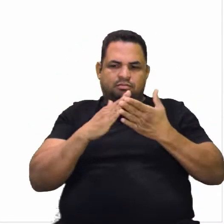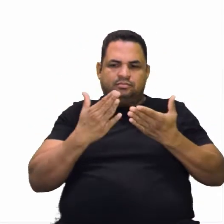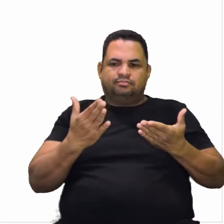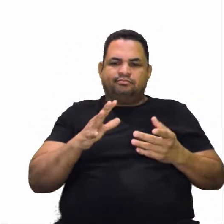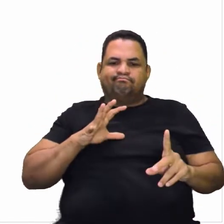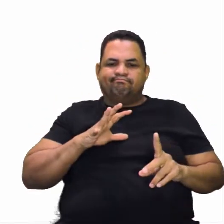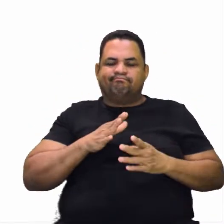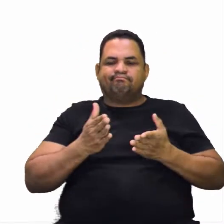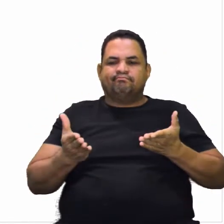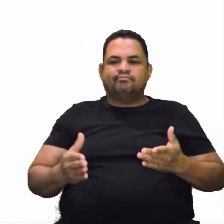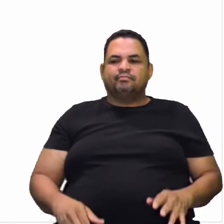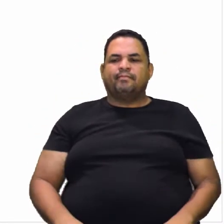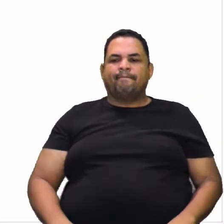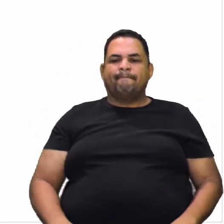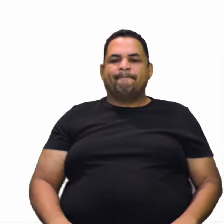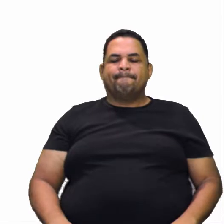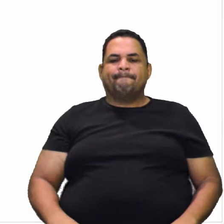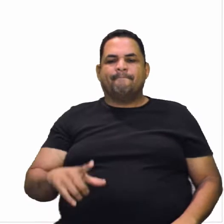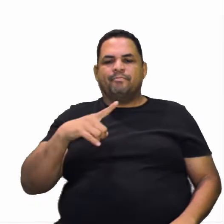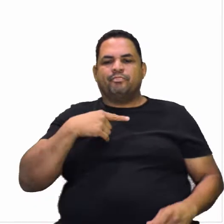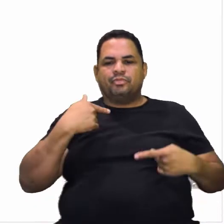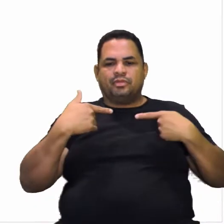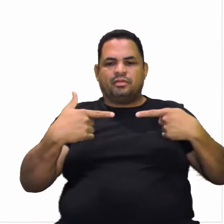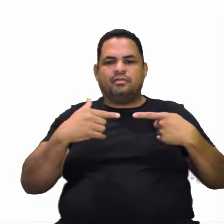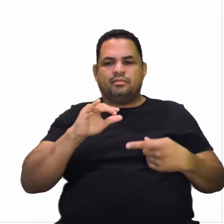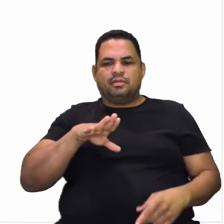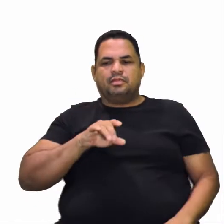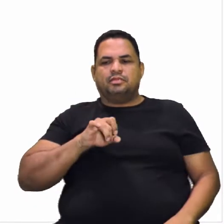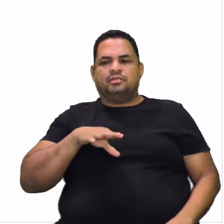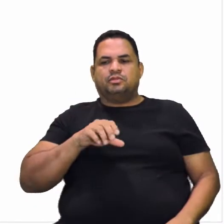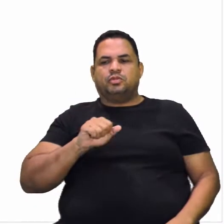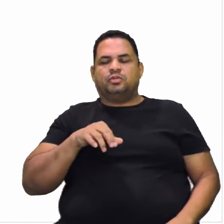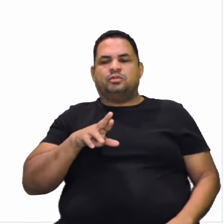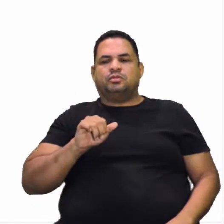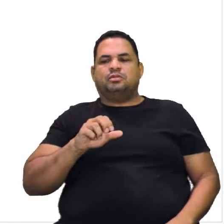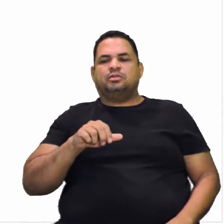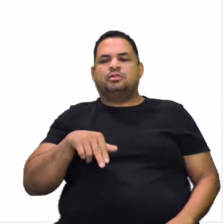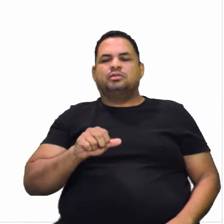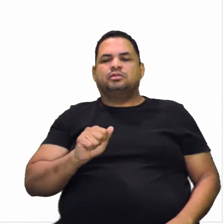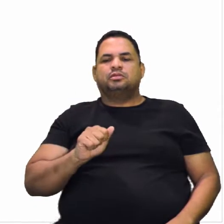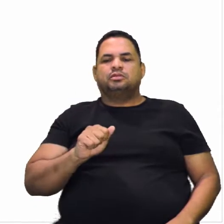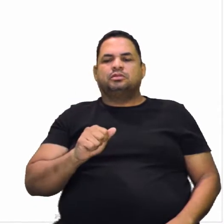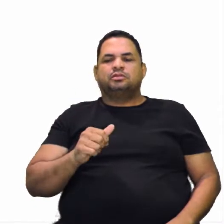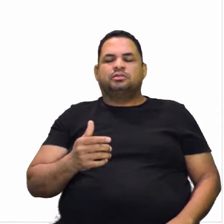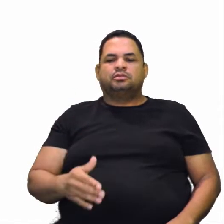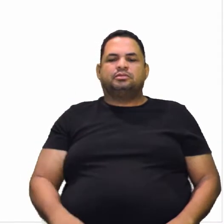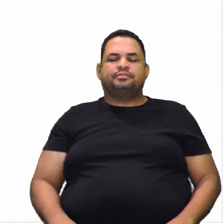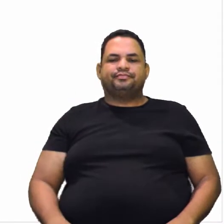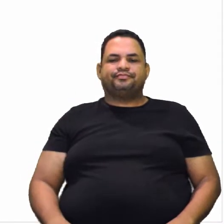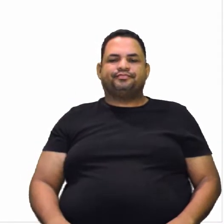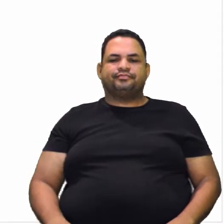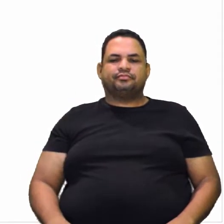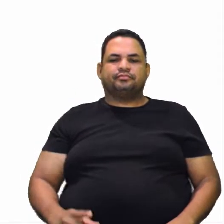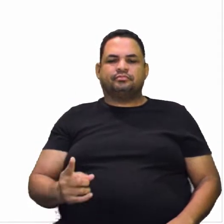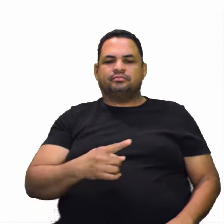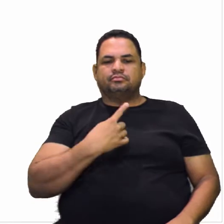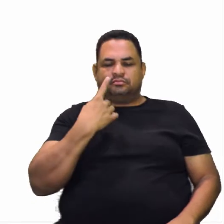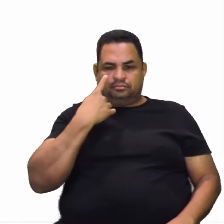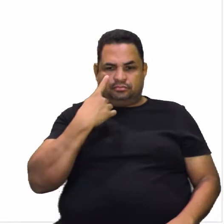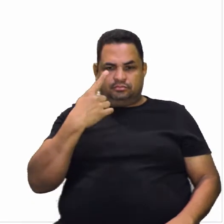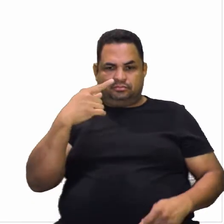a Grécia. Vai ter a Batalha de Maratona, muito forte a Batalha de Maratona, que nós vamos ver lá para